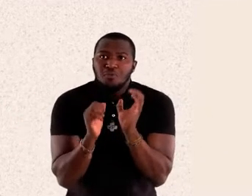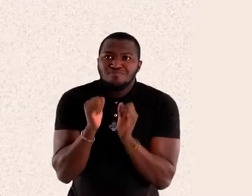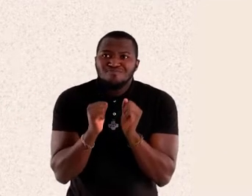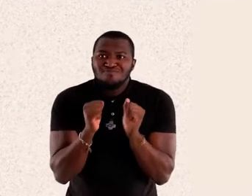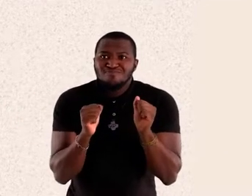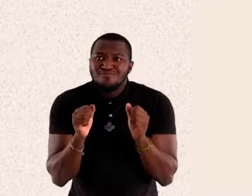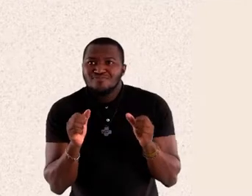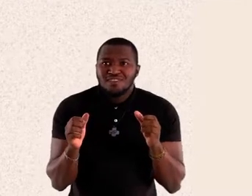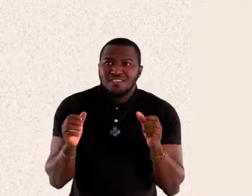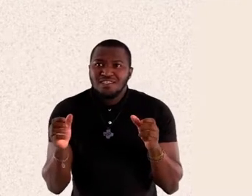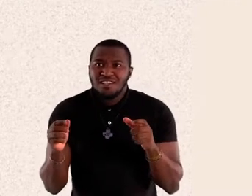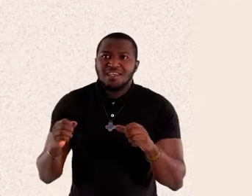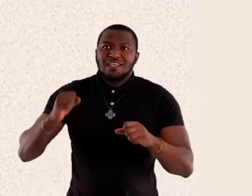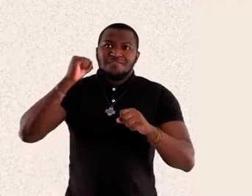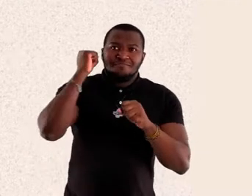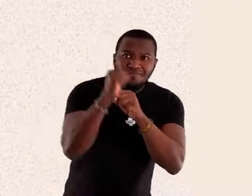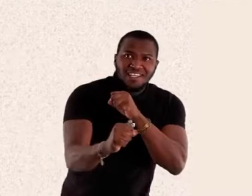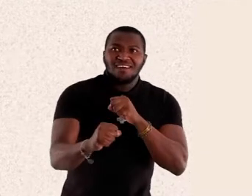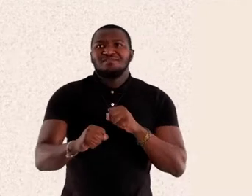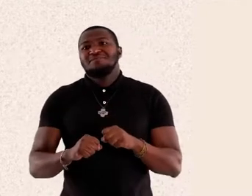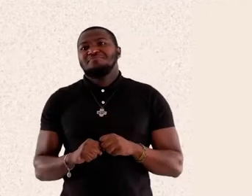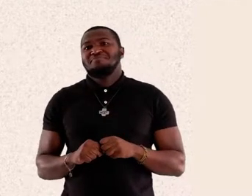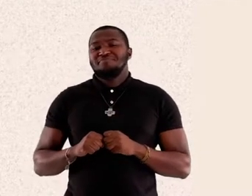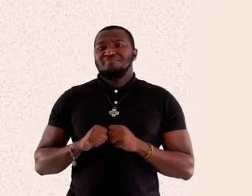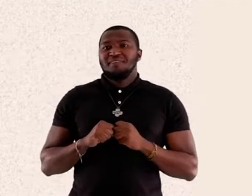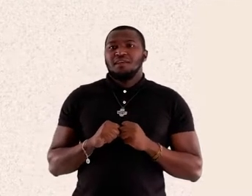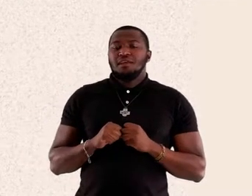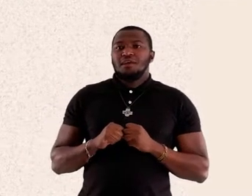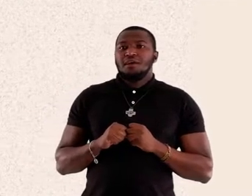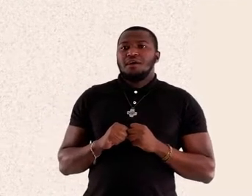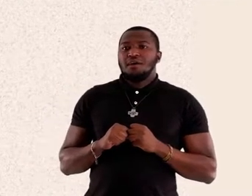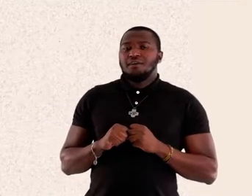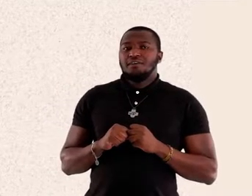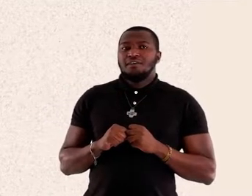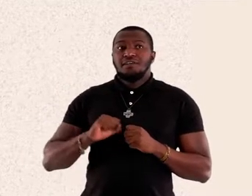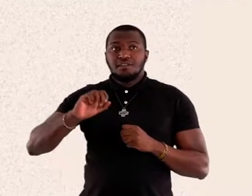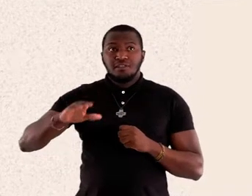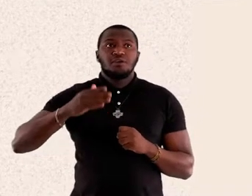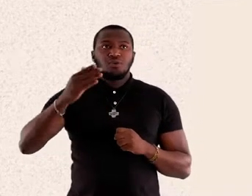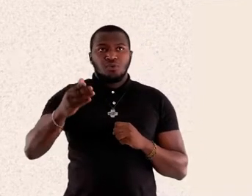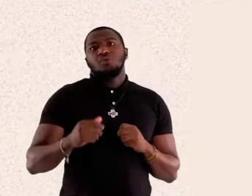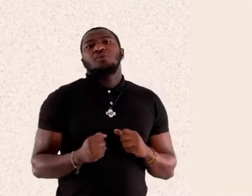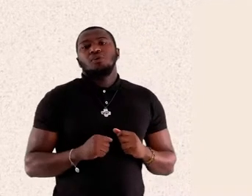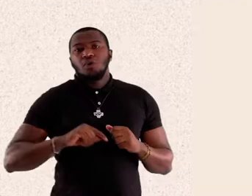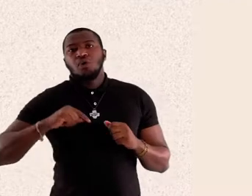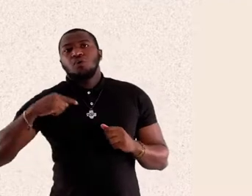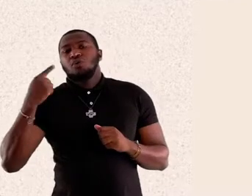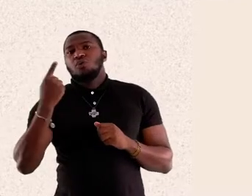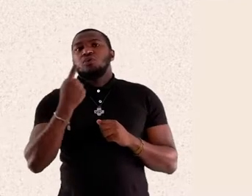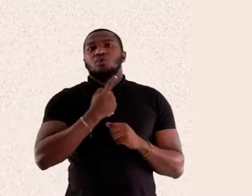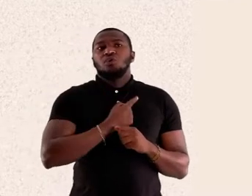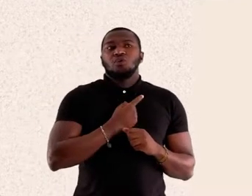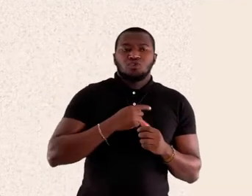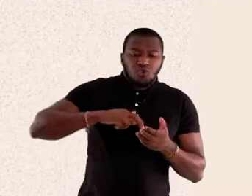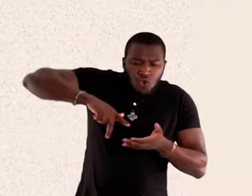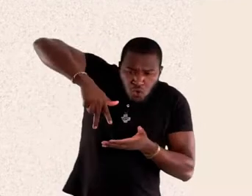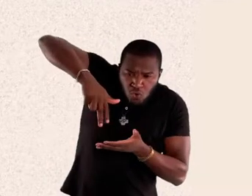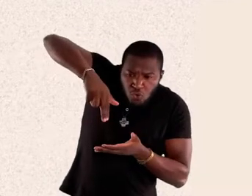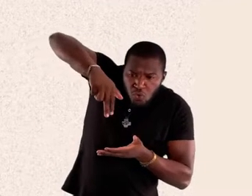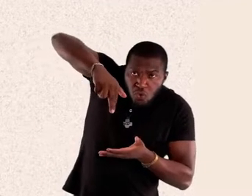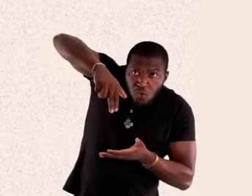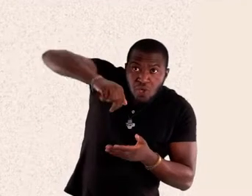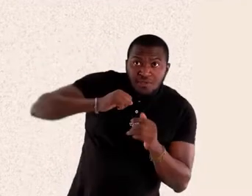matava dessa forma e me até à exaustão Então essa vantagem da corrida do bipedalismo